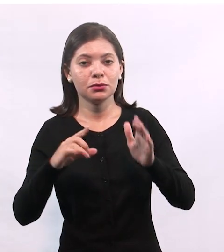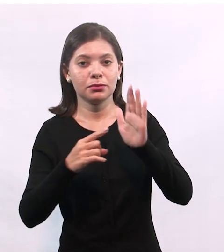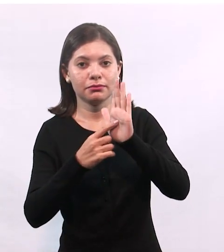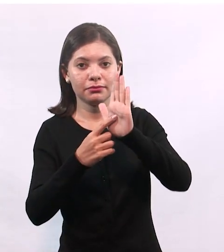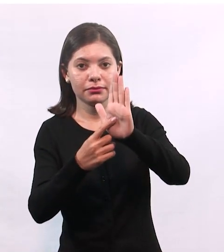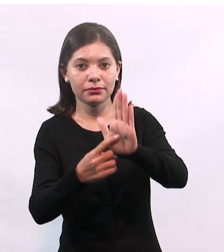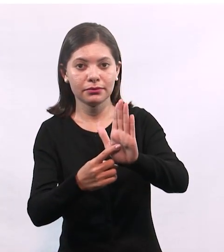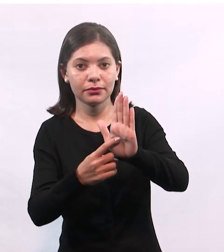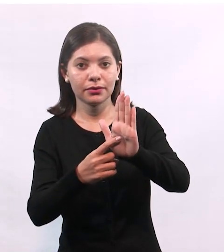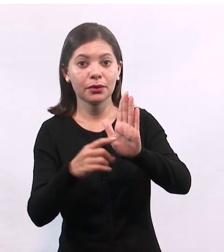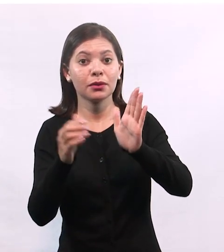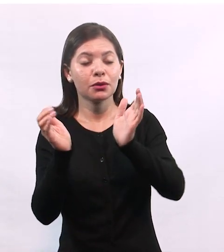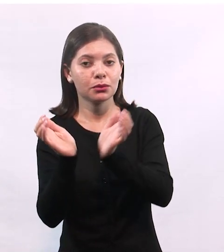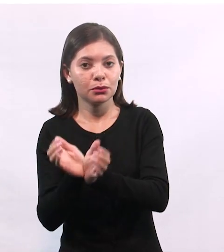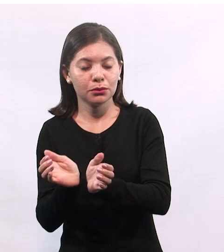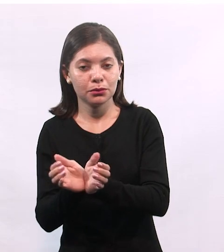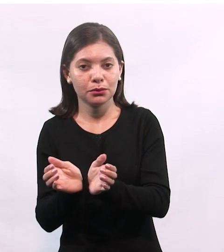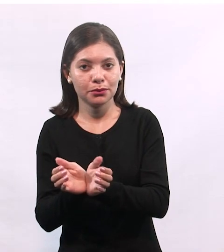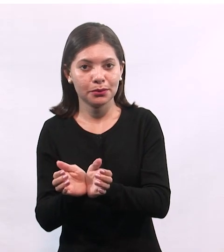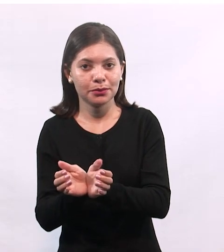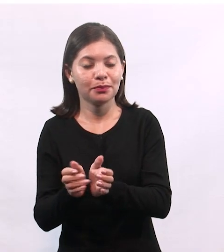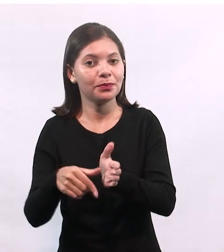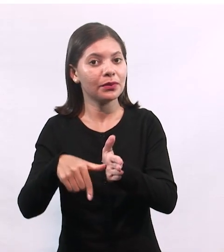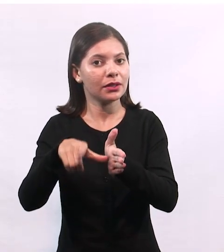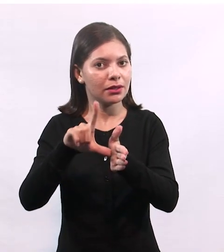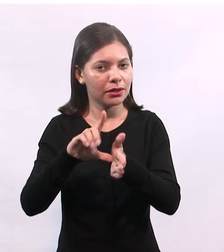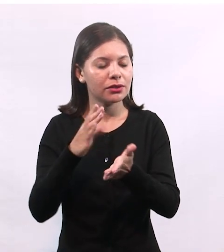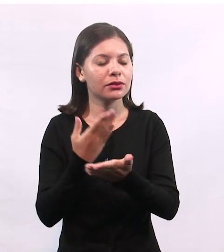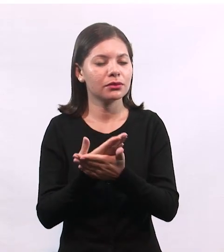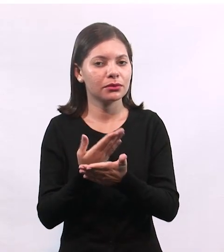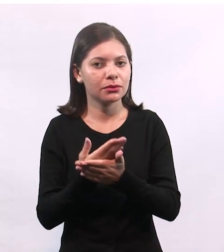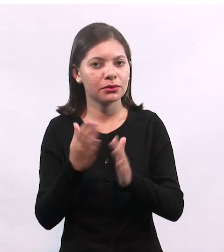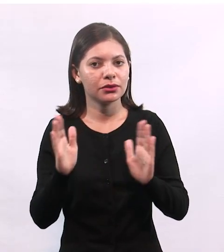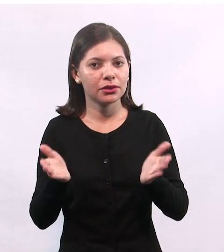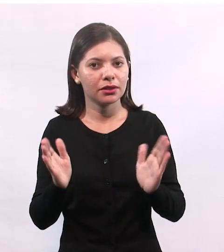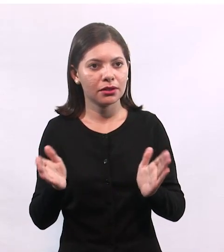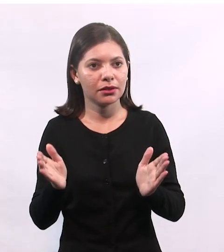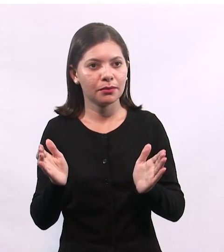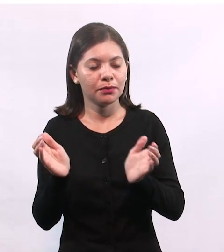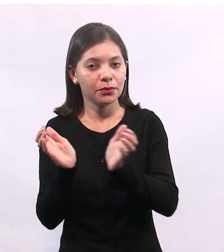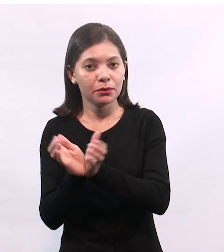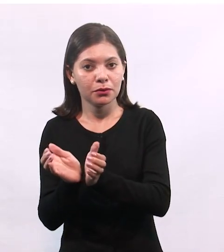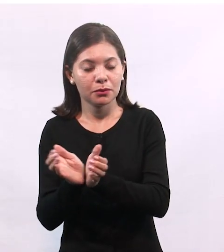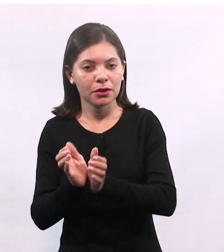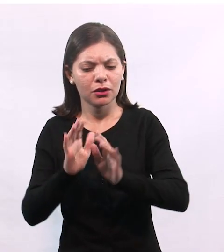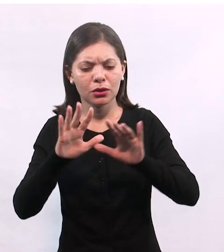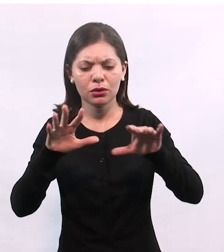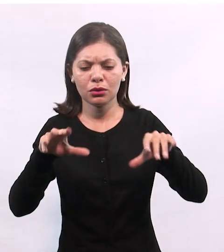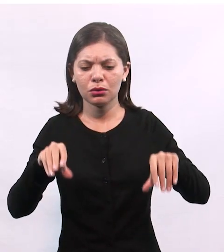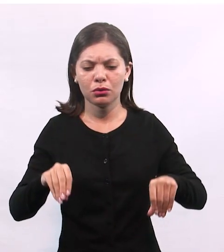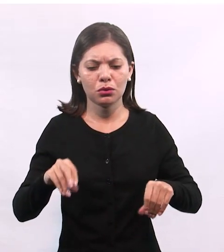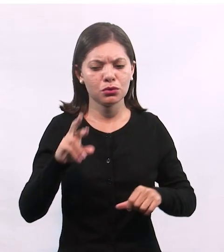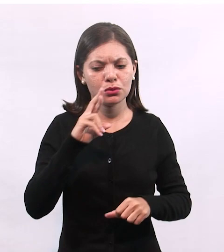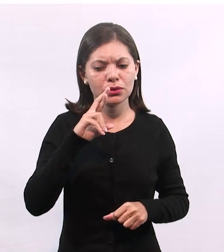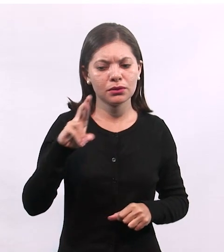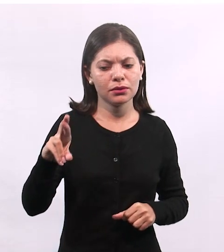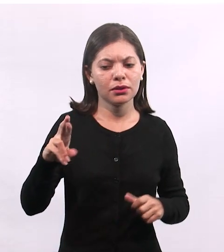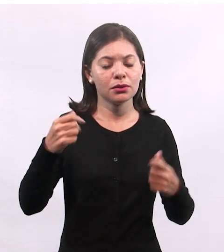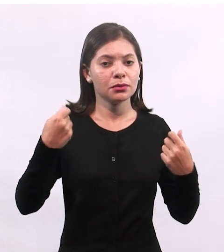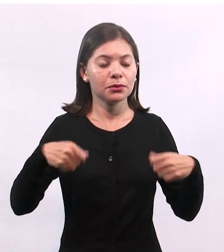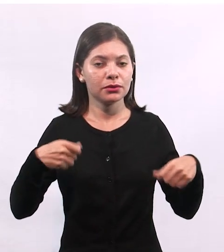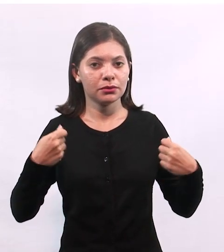amostral é o conjunto A gente já viu o que que é um conjunto formado por todos os resultados